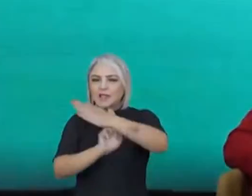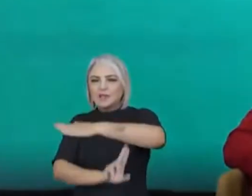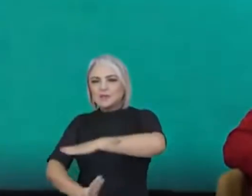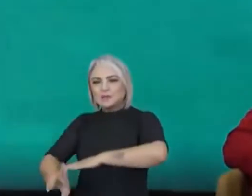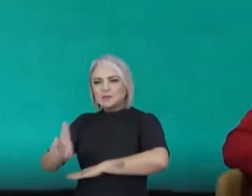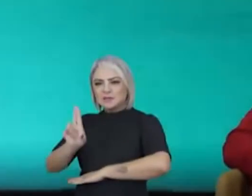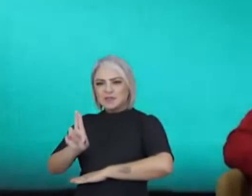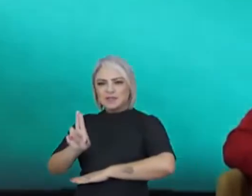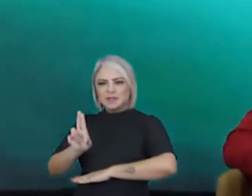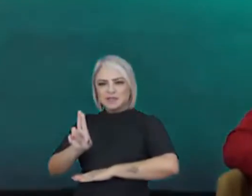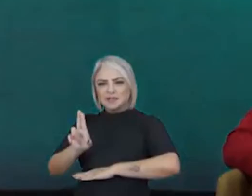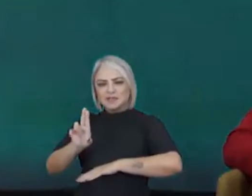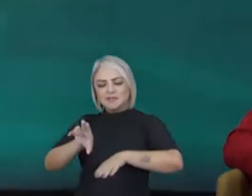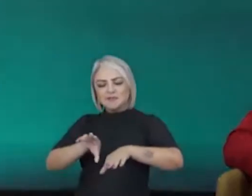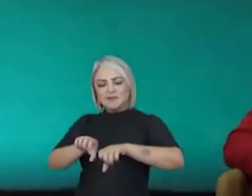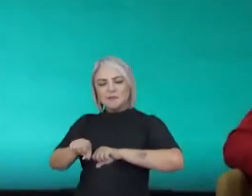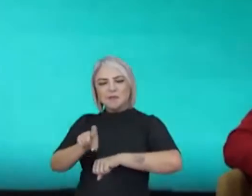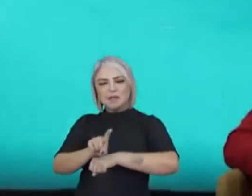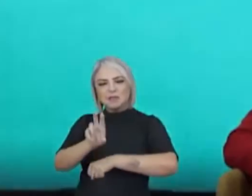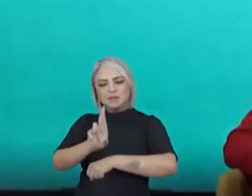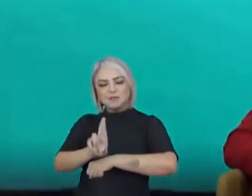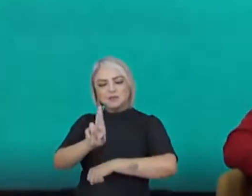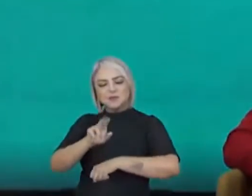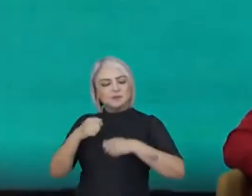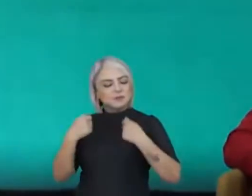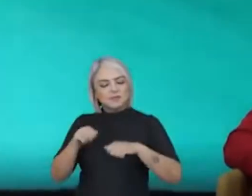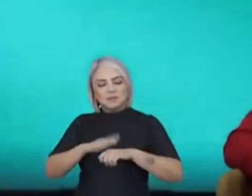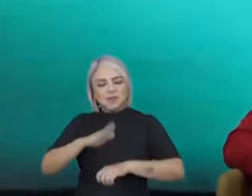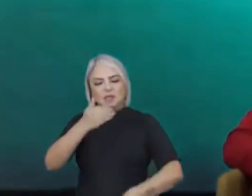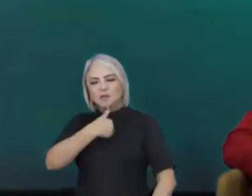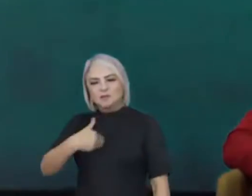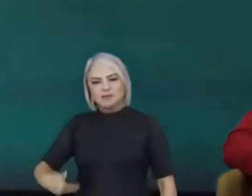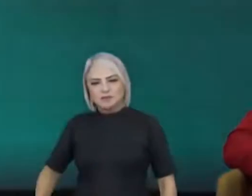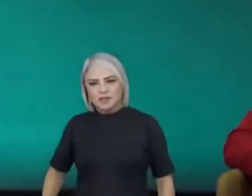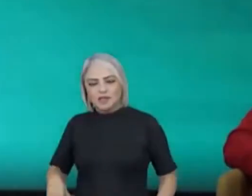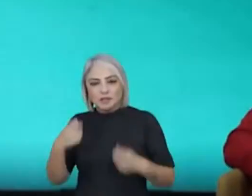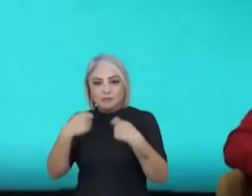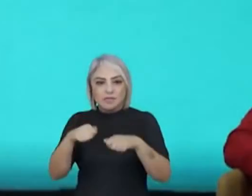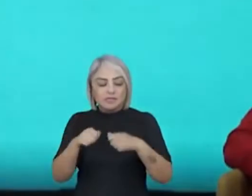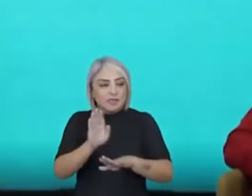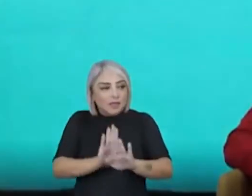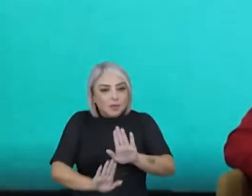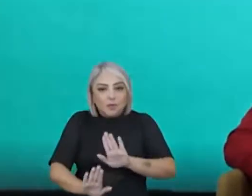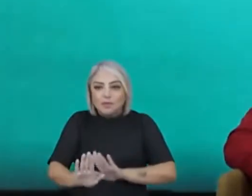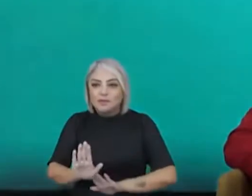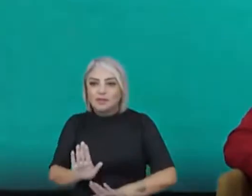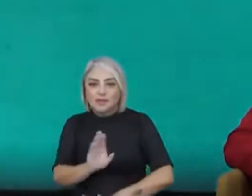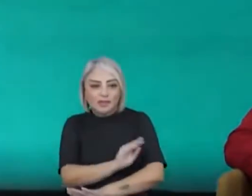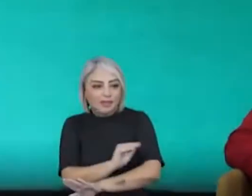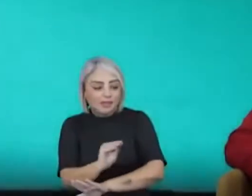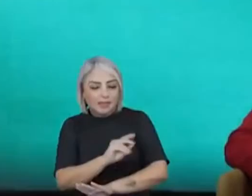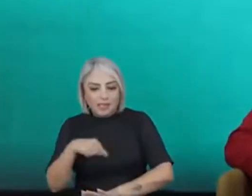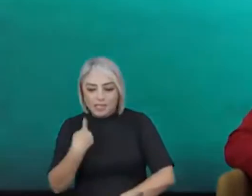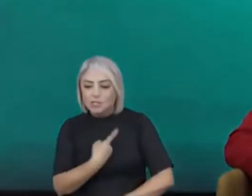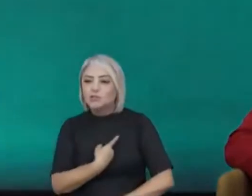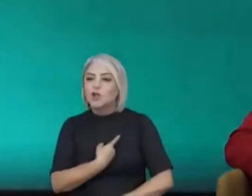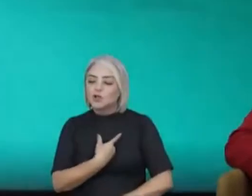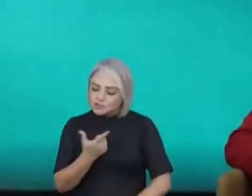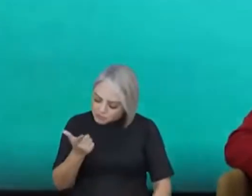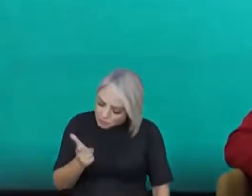virar Doutor é preciso mais do que governar é preciso cuidar e nós vamos outra vez